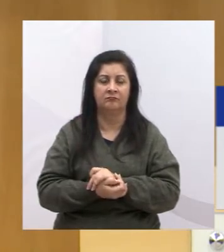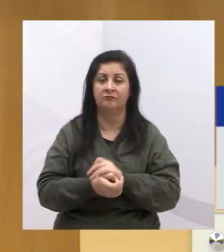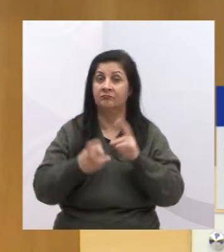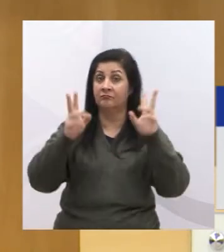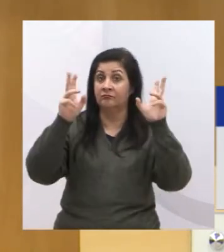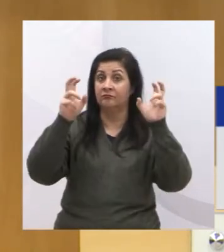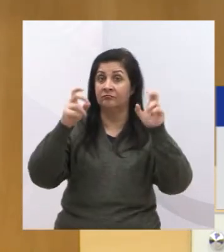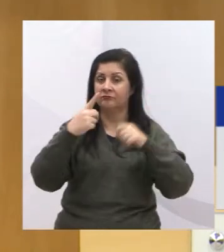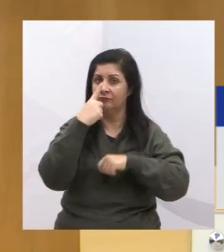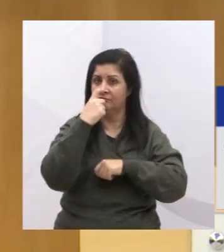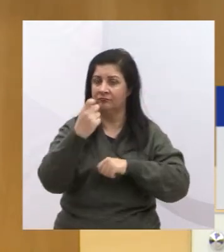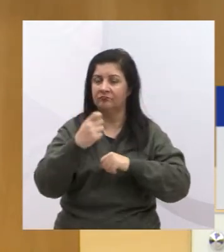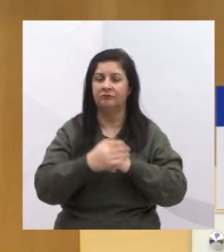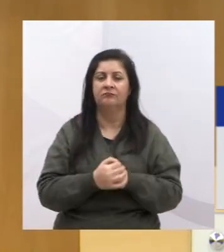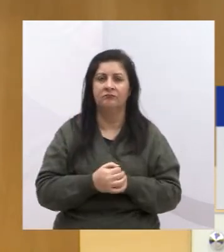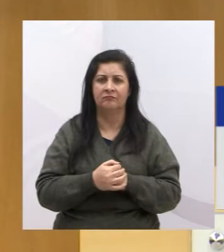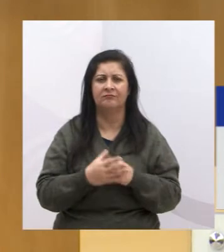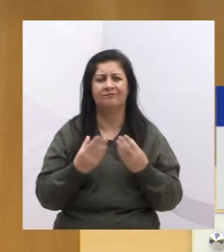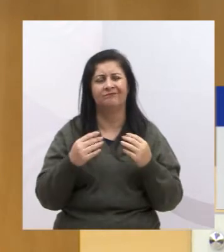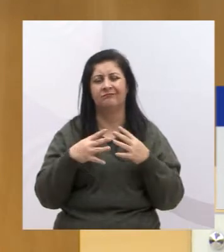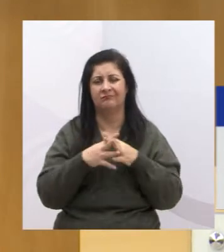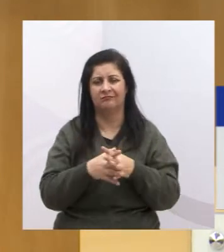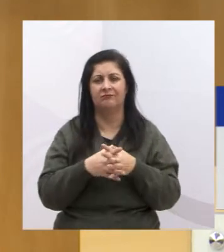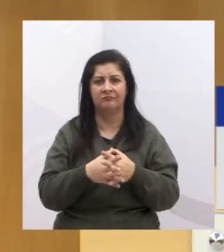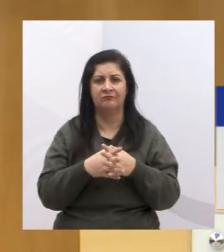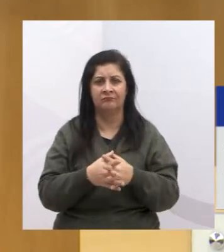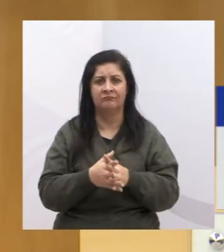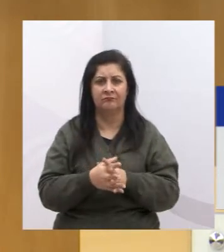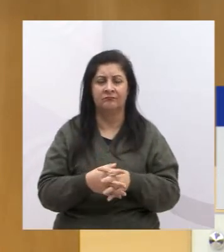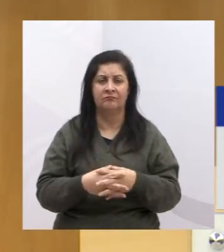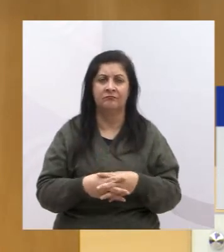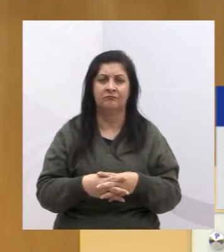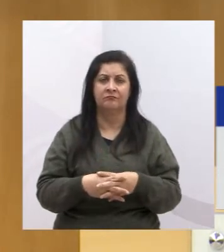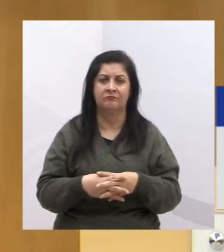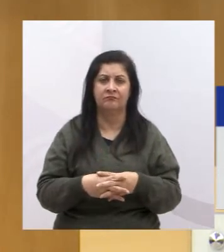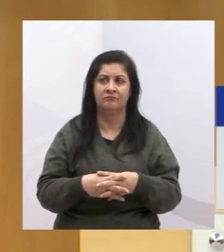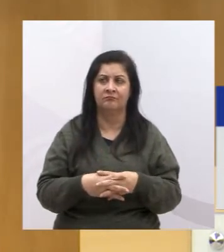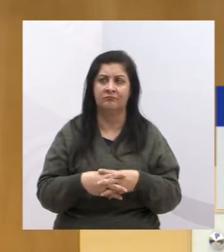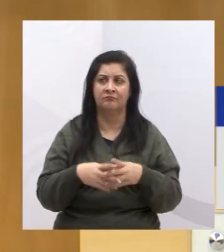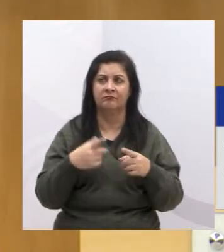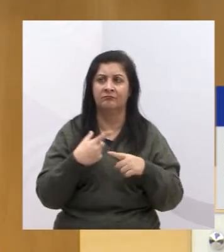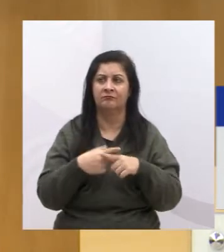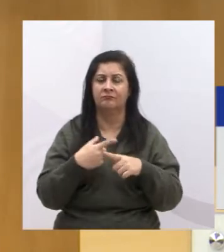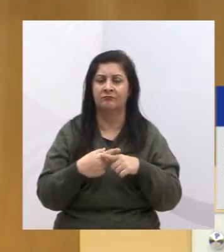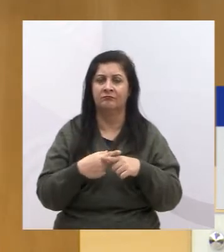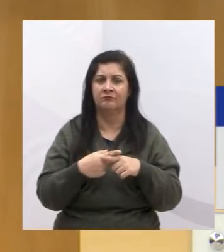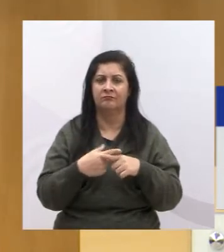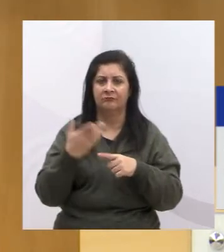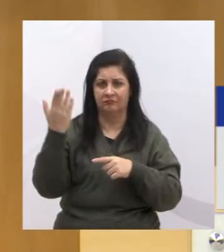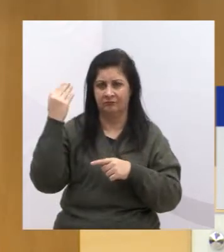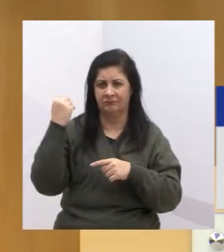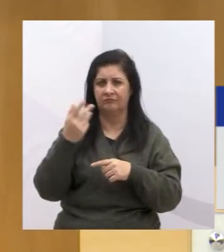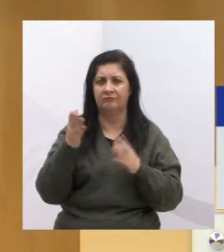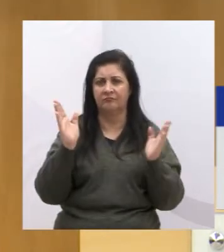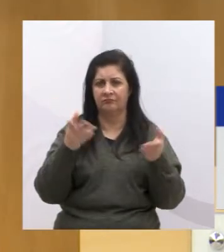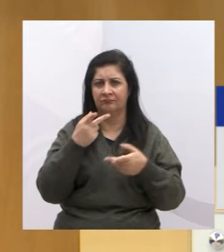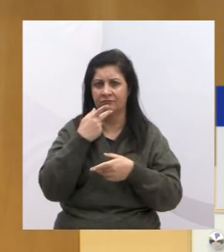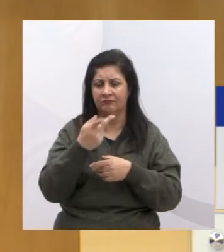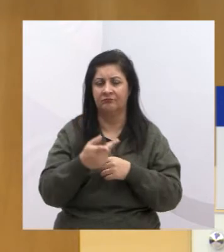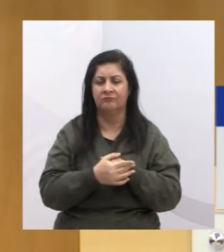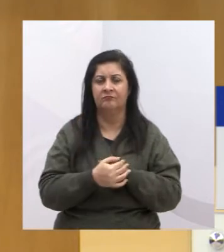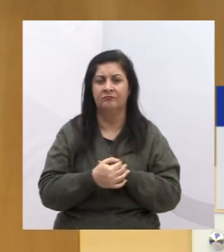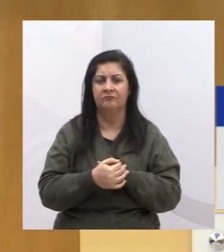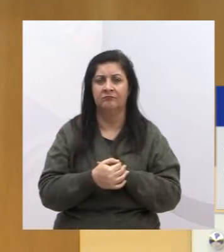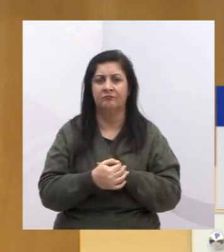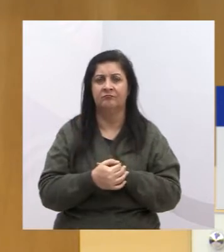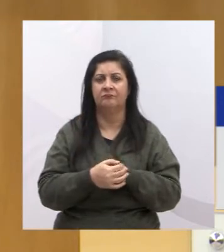lixo é uma questão bastante complicada. Foram dito pelos meus antecessores a questão